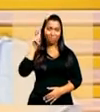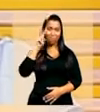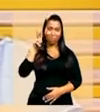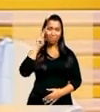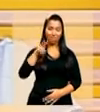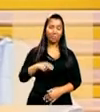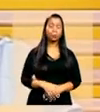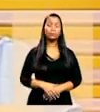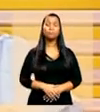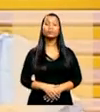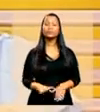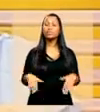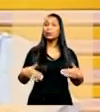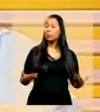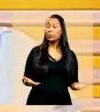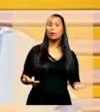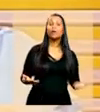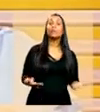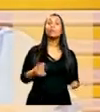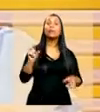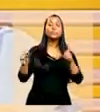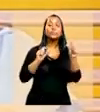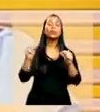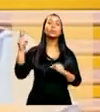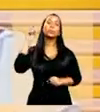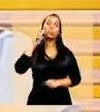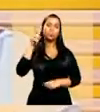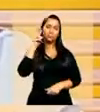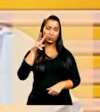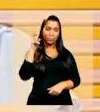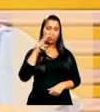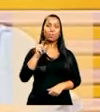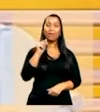linda, são lindas as histórias, né? Então, é escolher uma